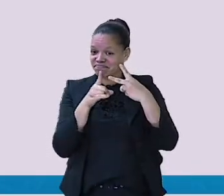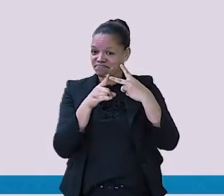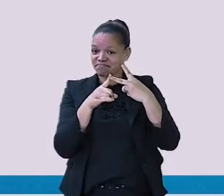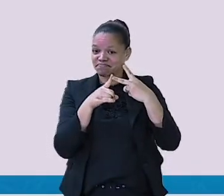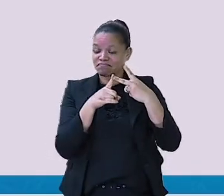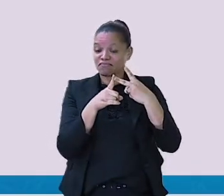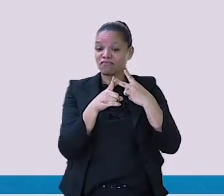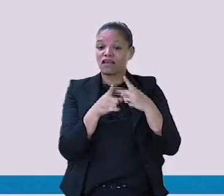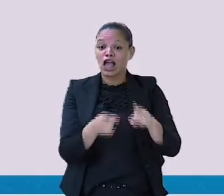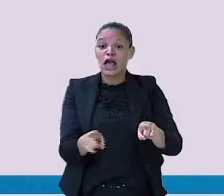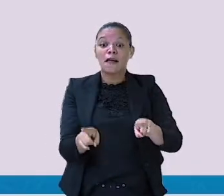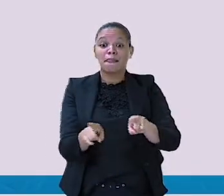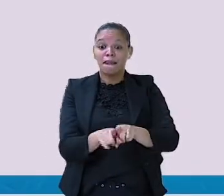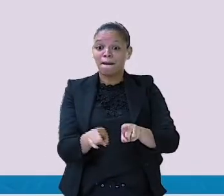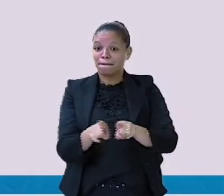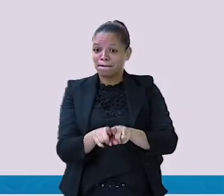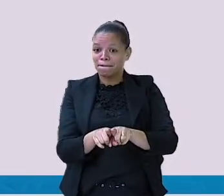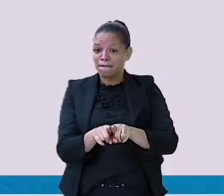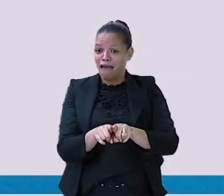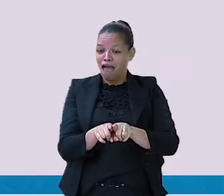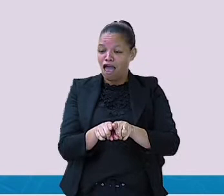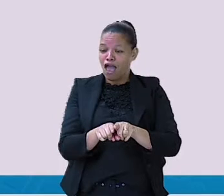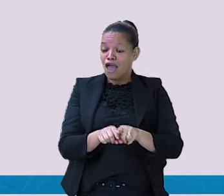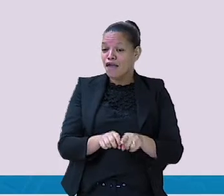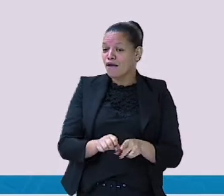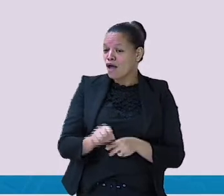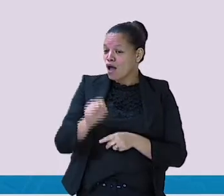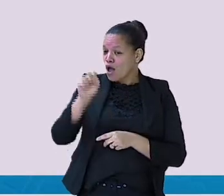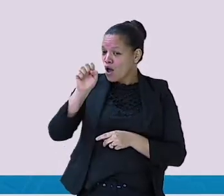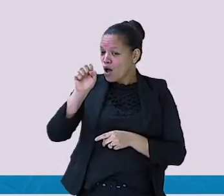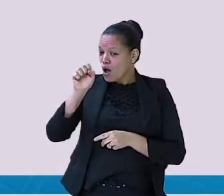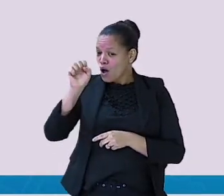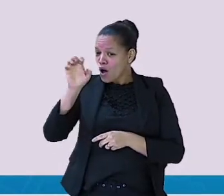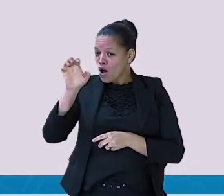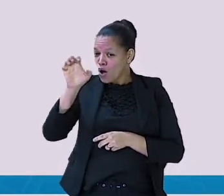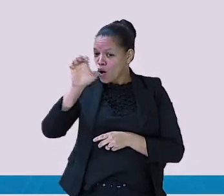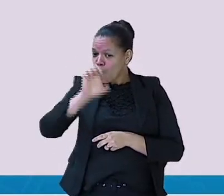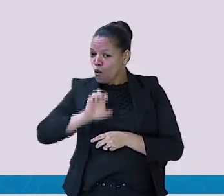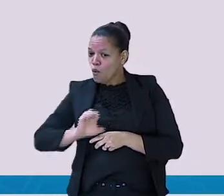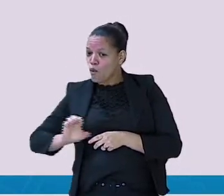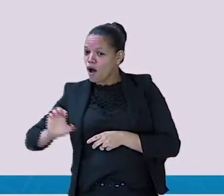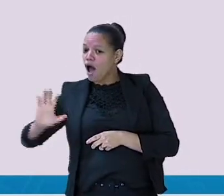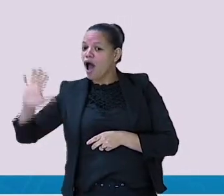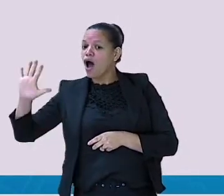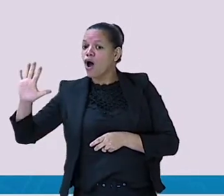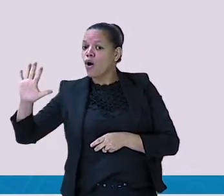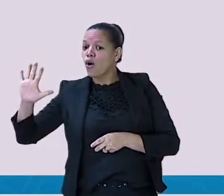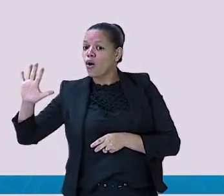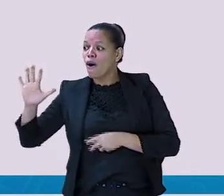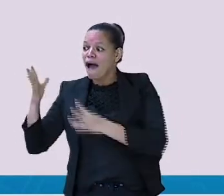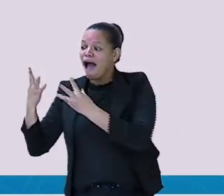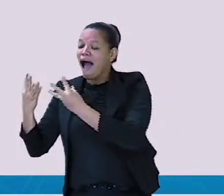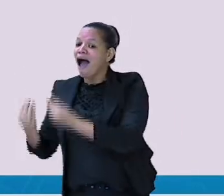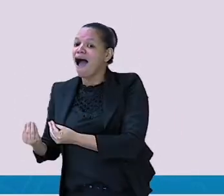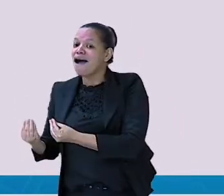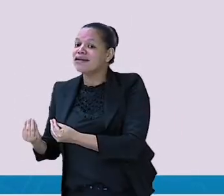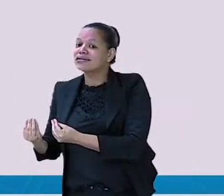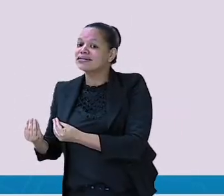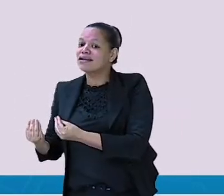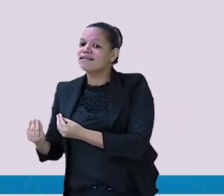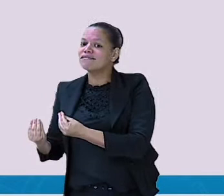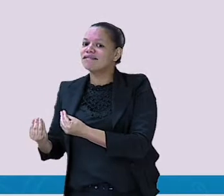do produto aonde? Na Europa. Ou seja, eles explorando aqui, fazendo a plantação, eles